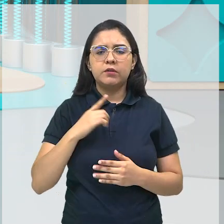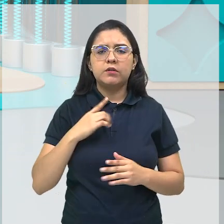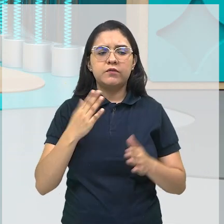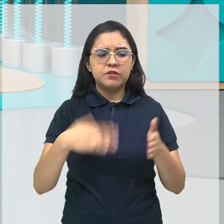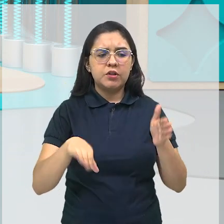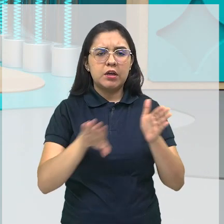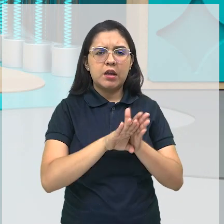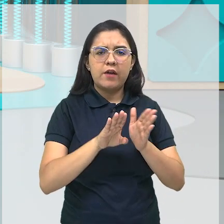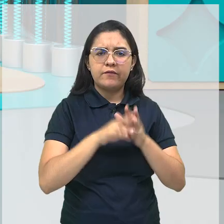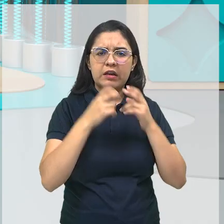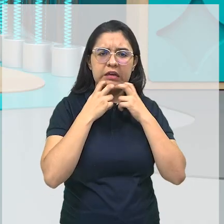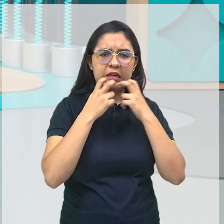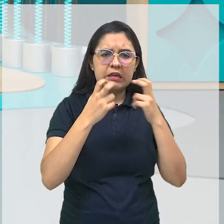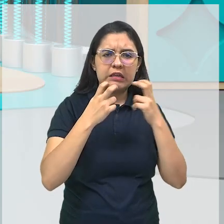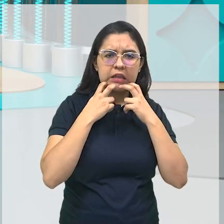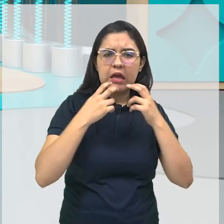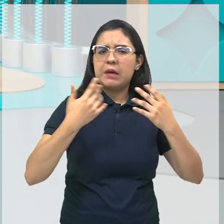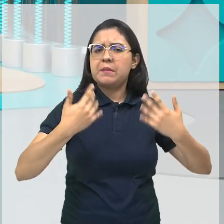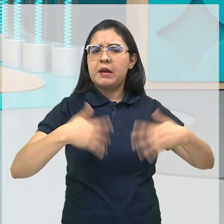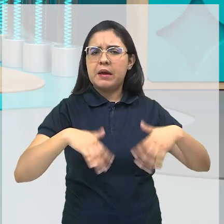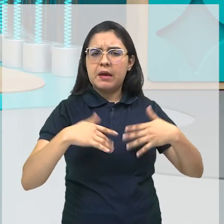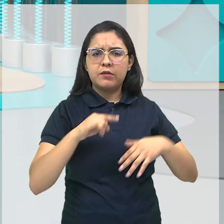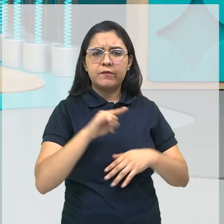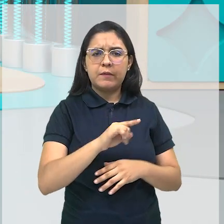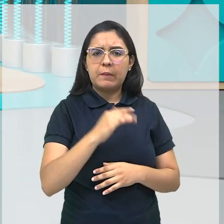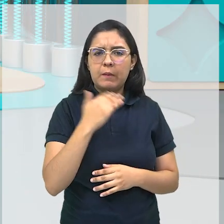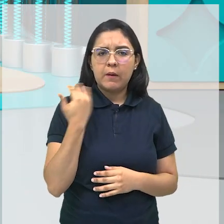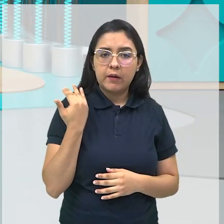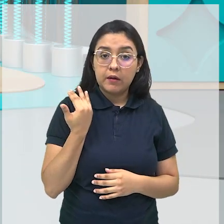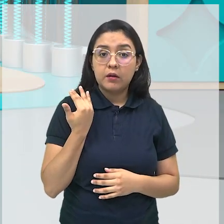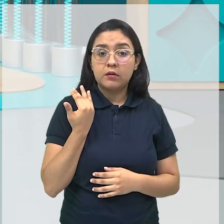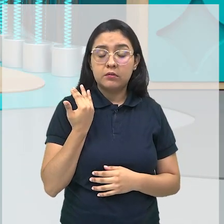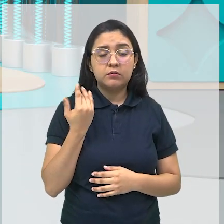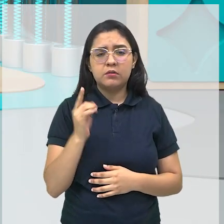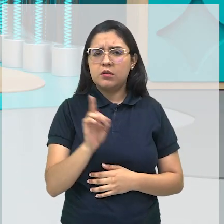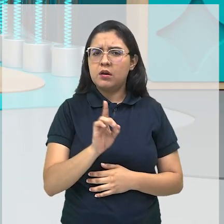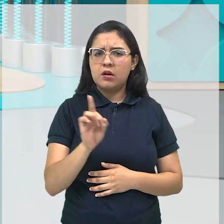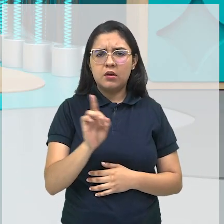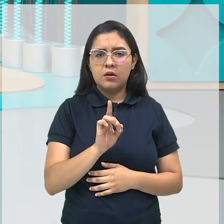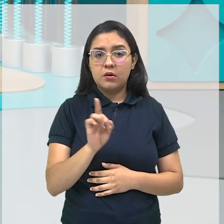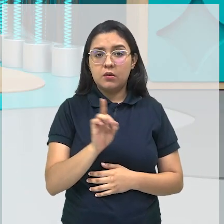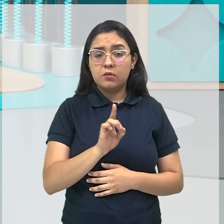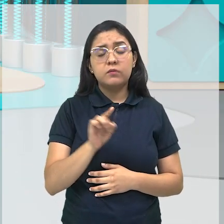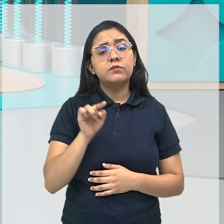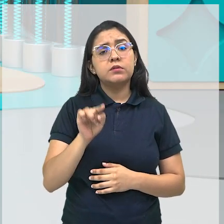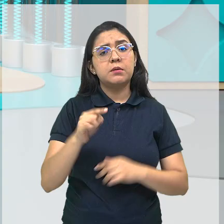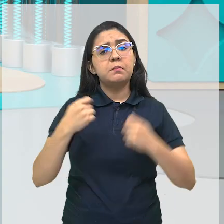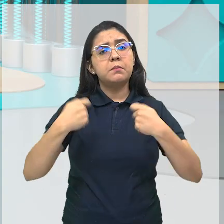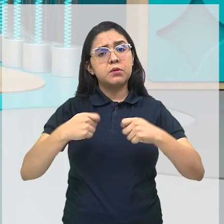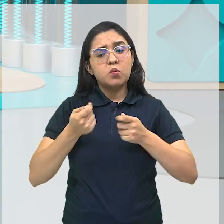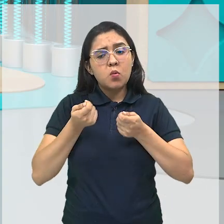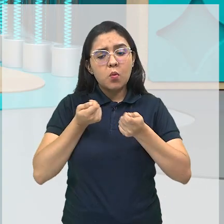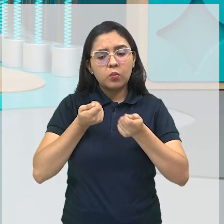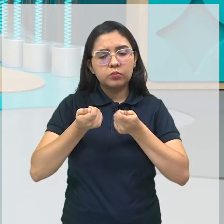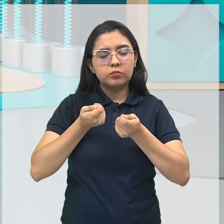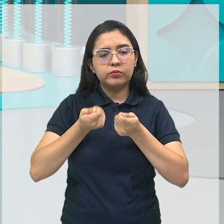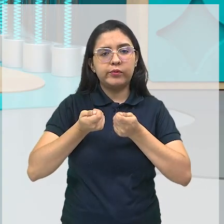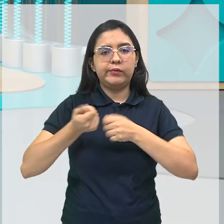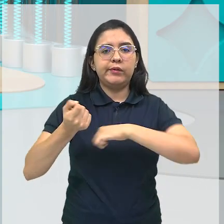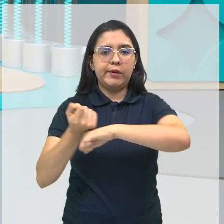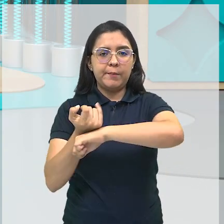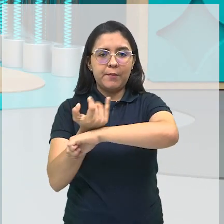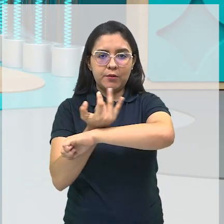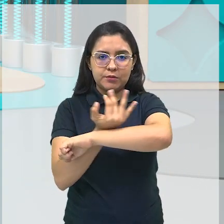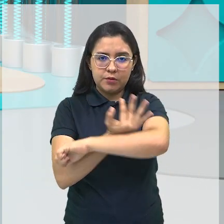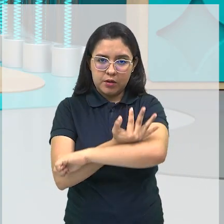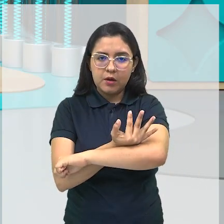meu Deus do céu, ai meu Deus do céu, tu vai morrer, né? Não, você tem que ter o controle emocional e